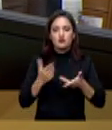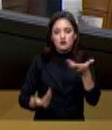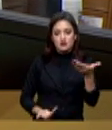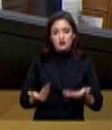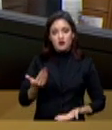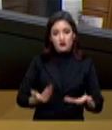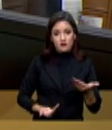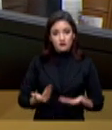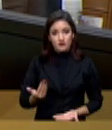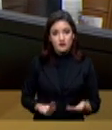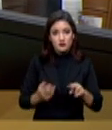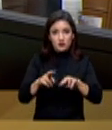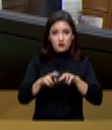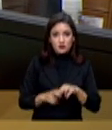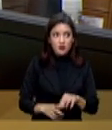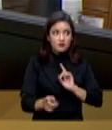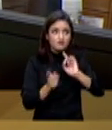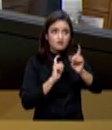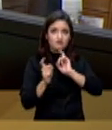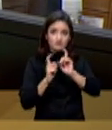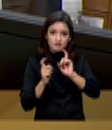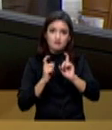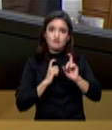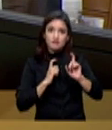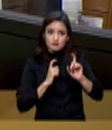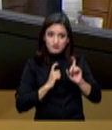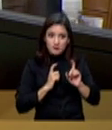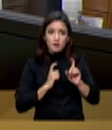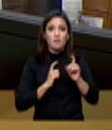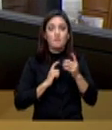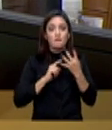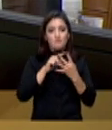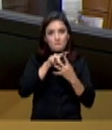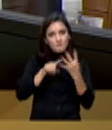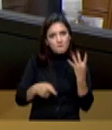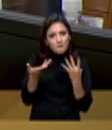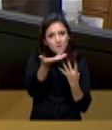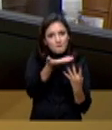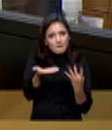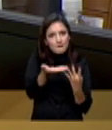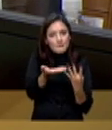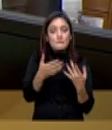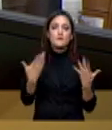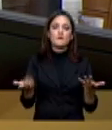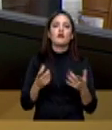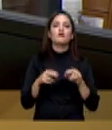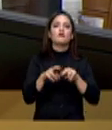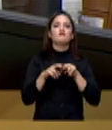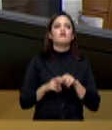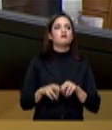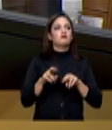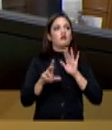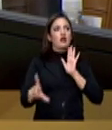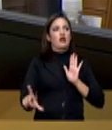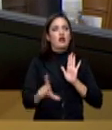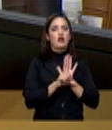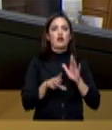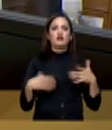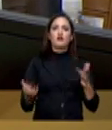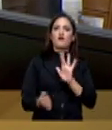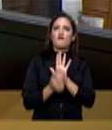por meio da gestão associada 200 federativos dentro dessa leitura e nos termos da Lei